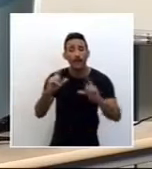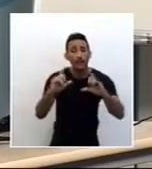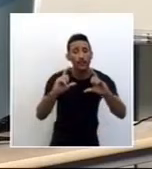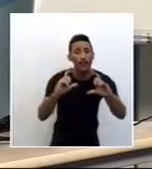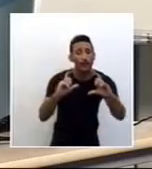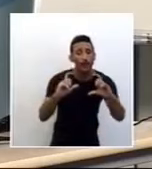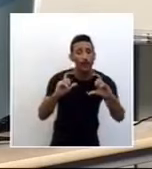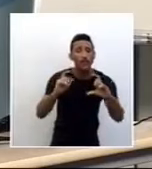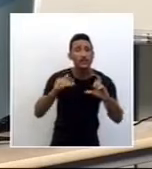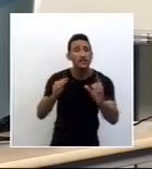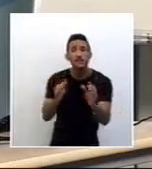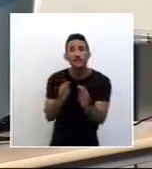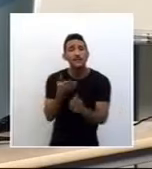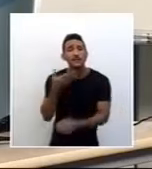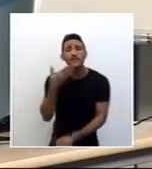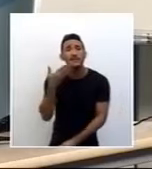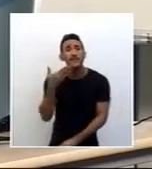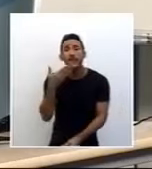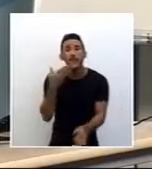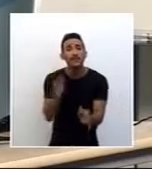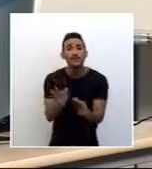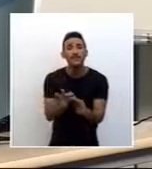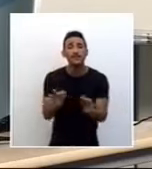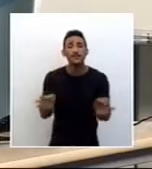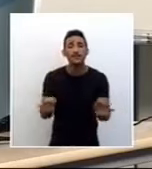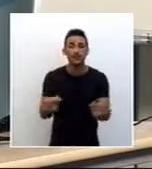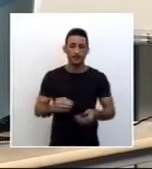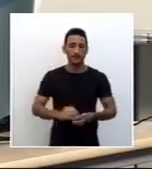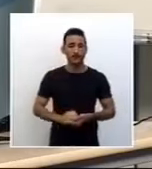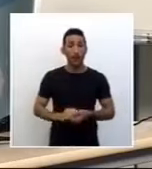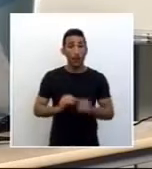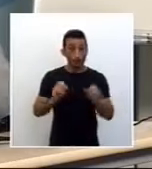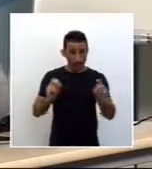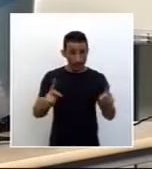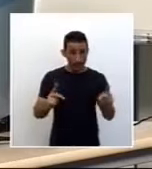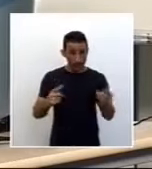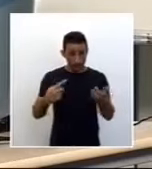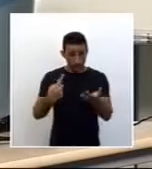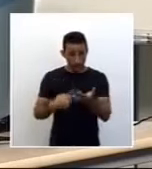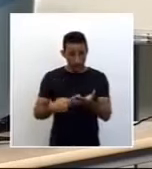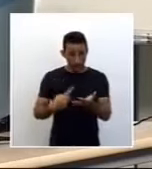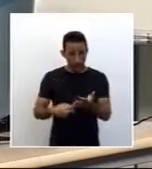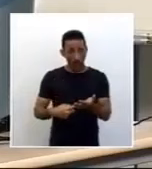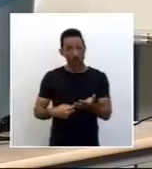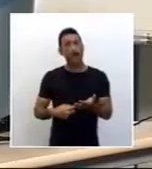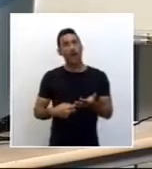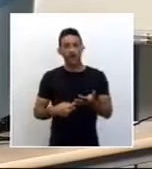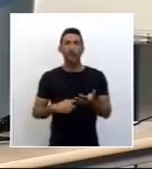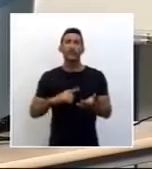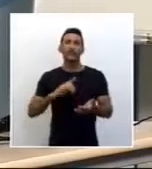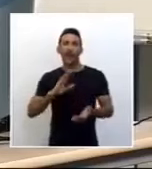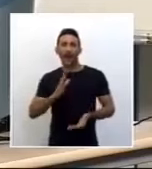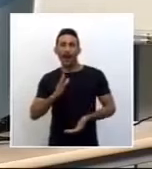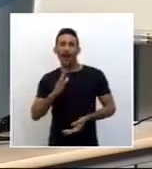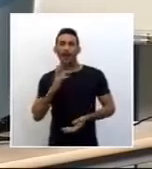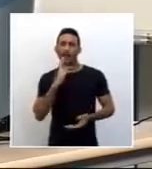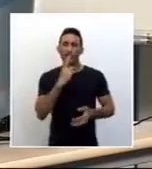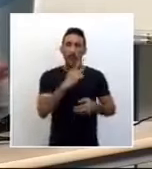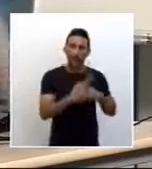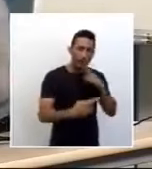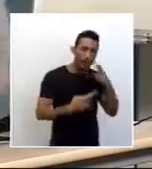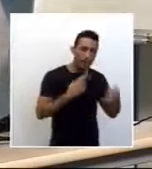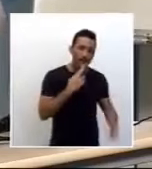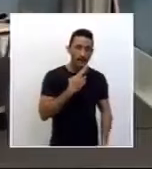da tira foto ali da tela né Ok bom então acho que já chegou ali para o João né